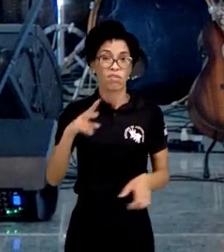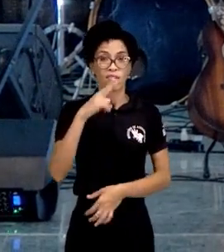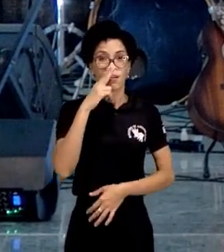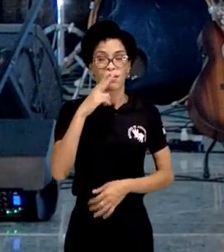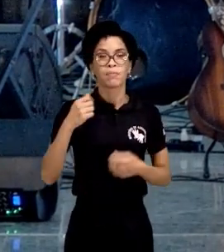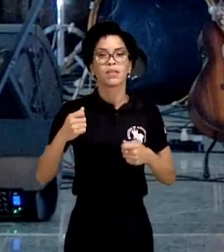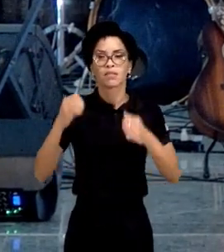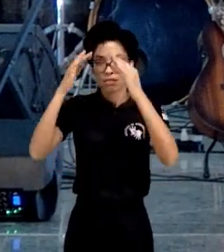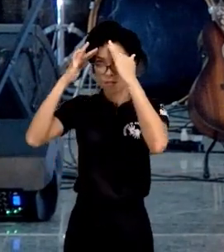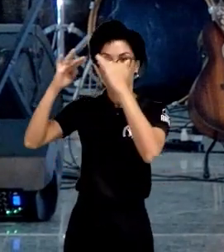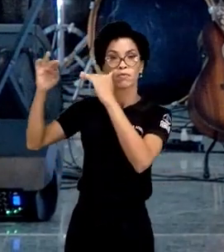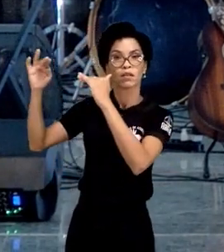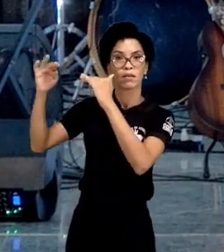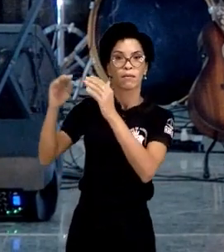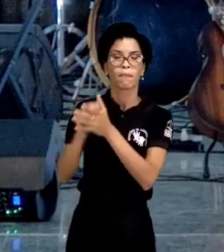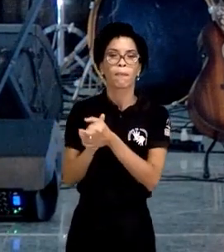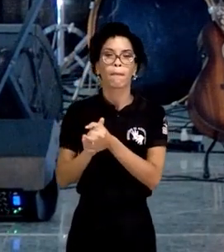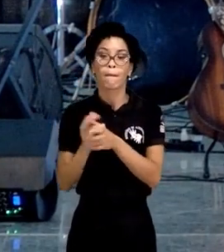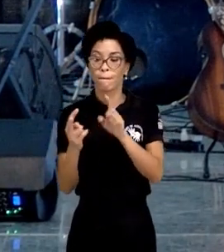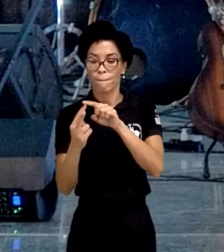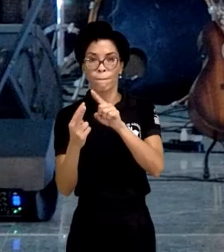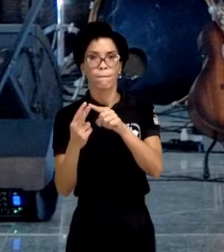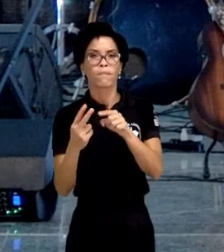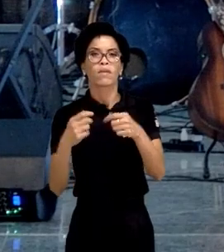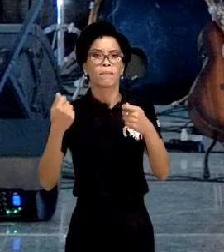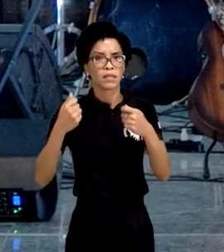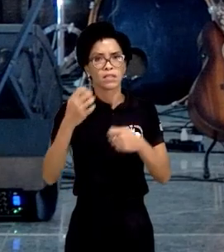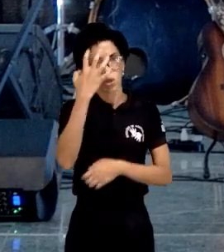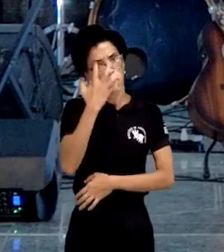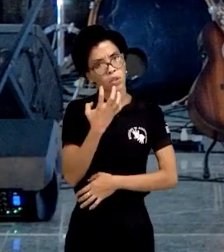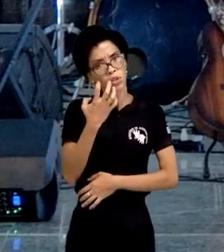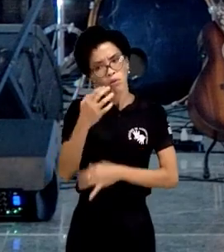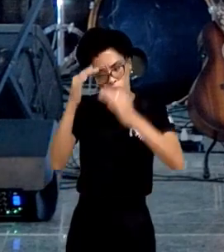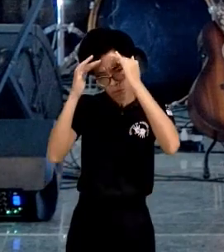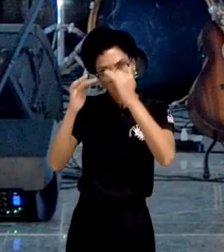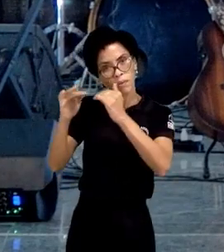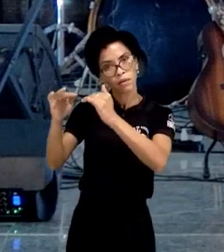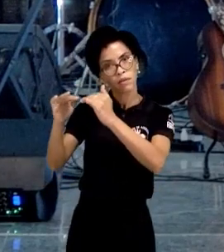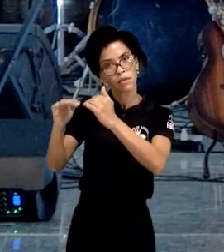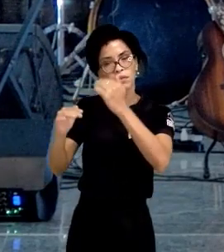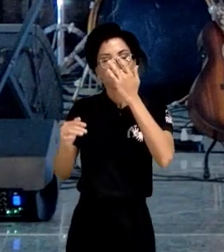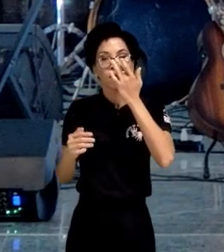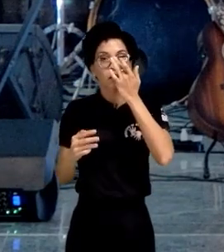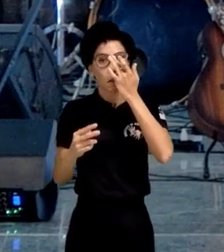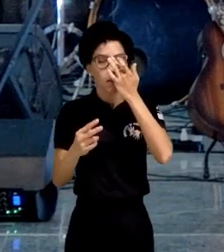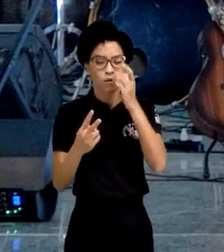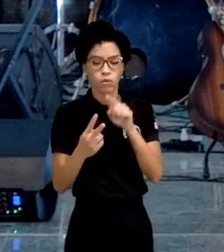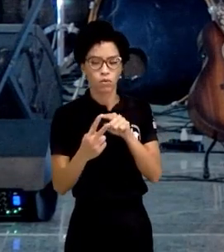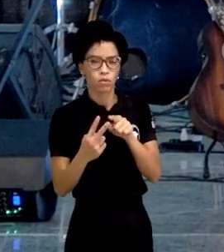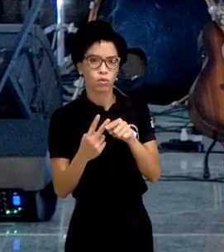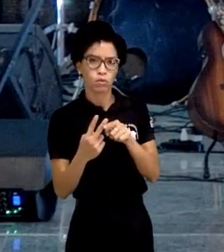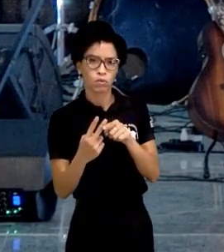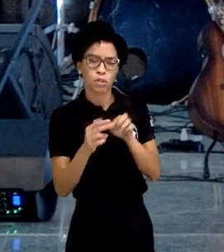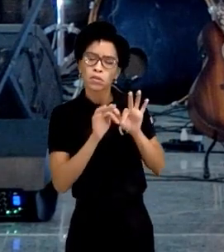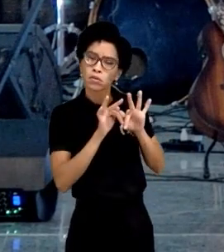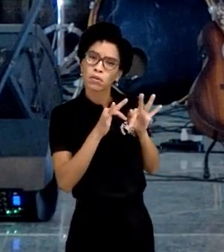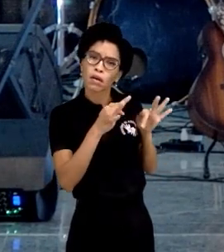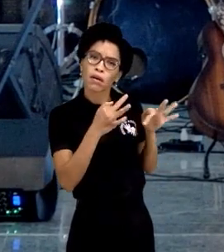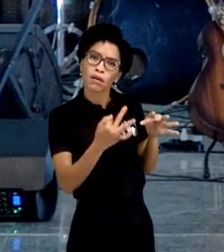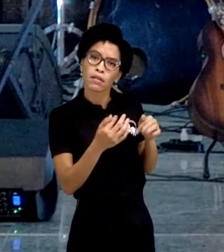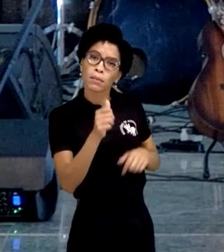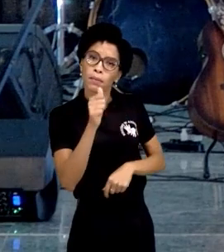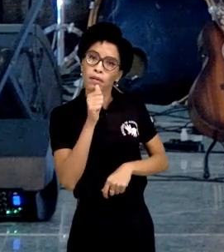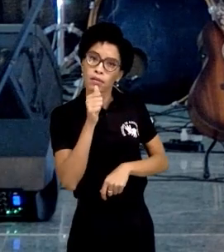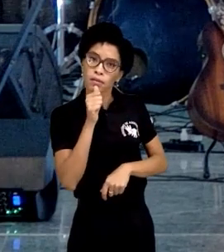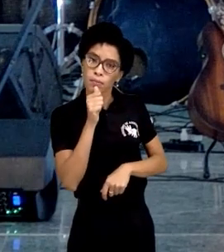elementos foram representados por duas figuras bem simples, tá certo? E é muito interessante você ver a metodologia do ensino de Jesus,